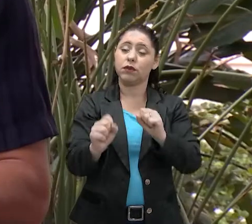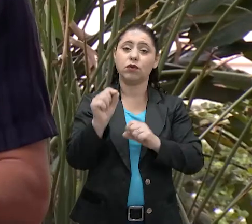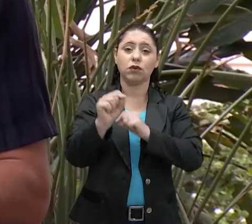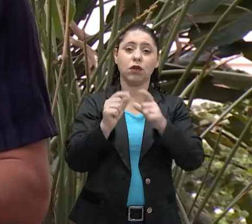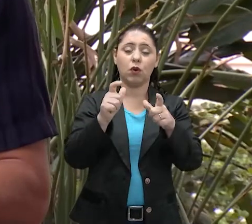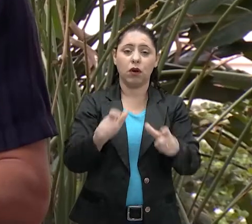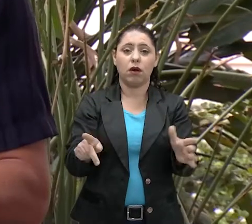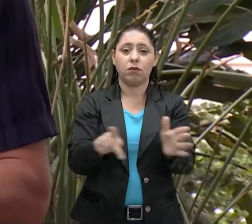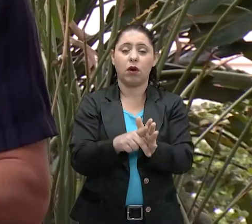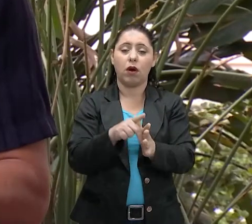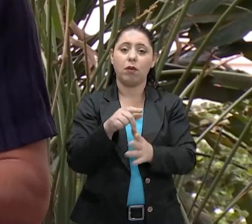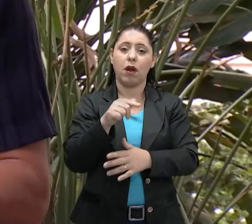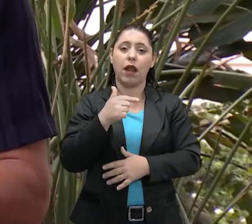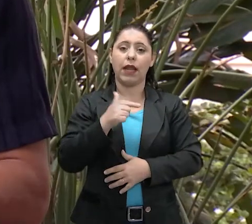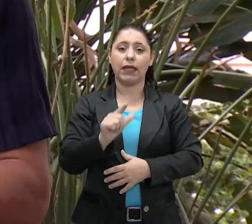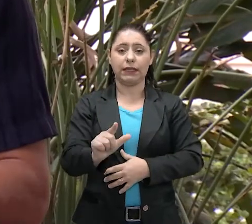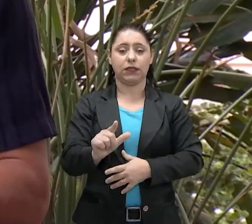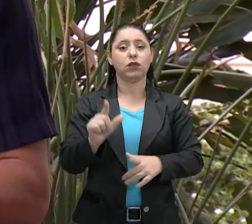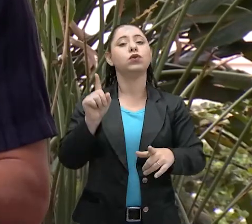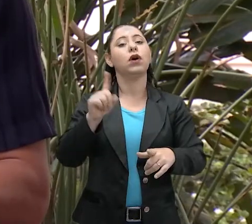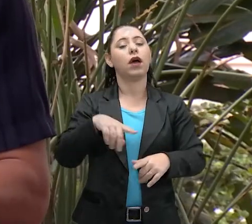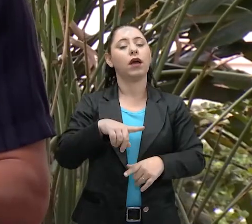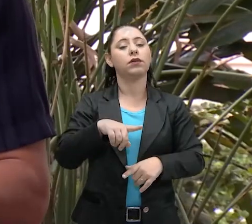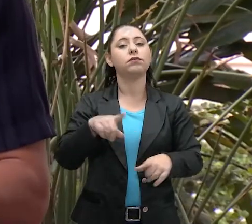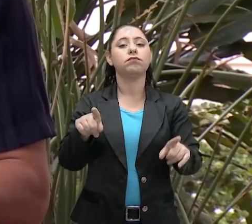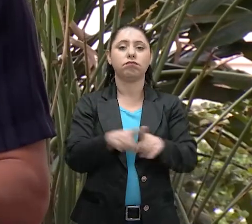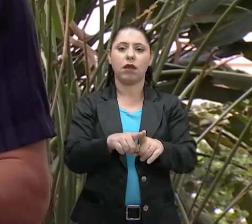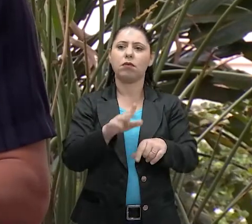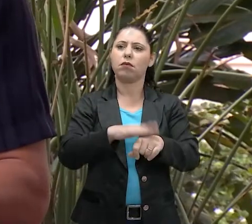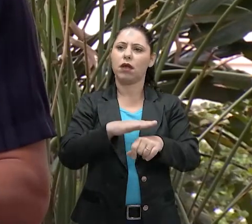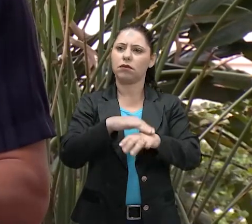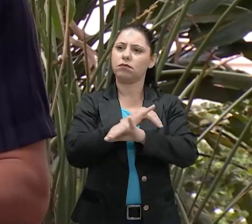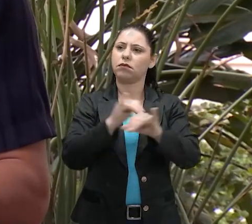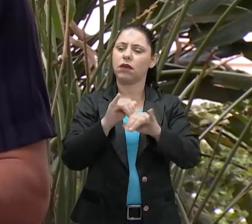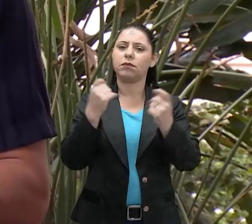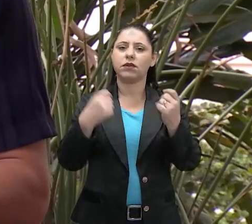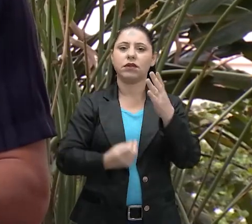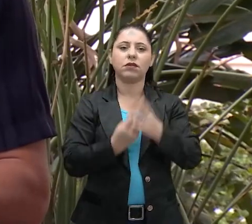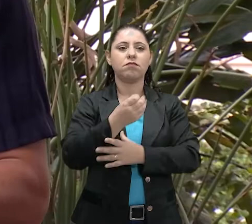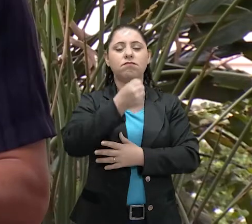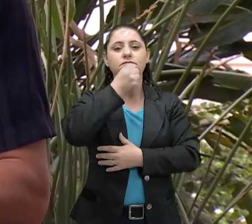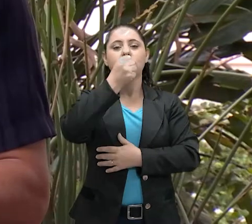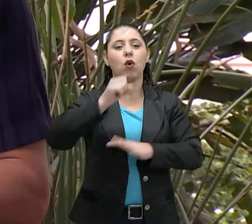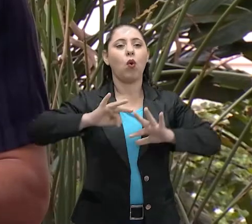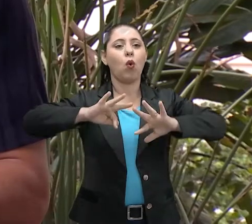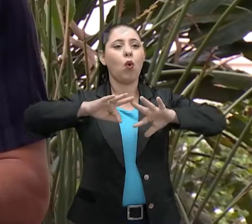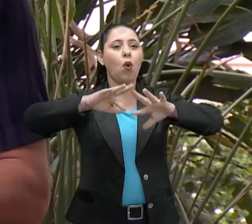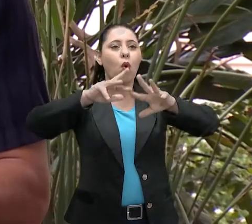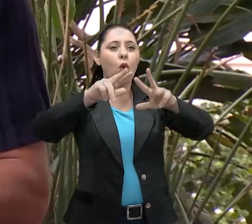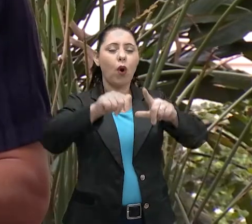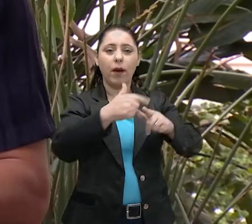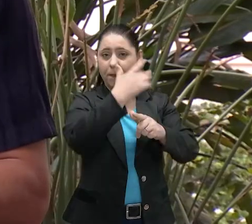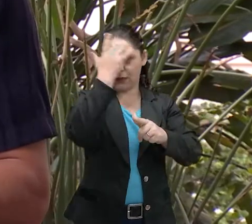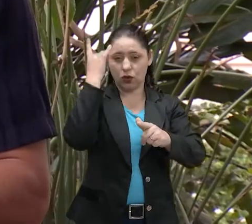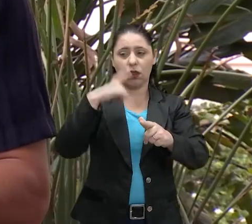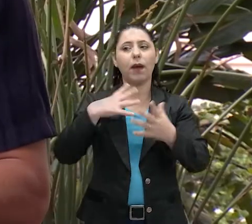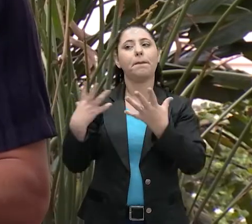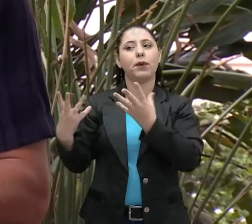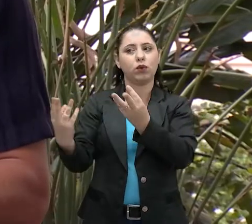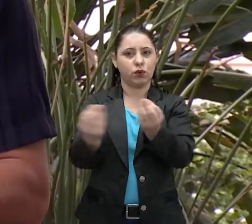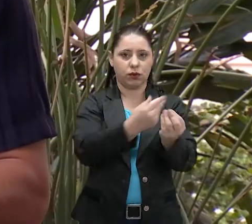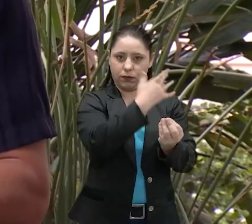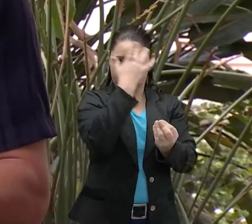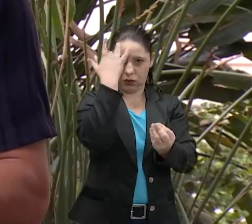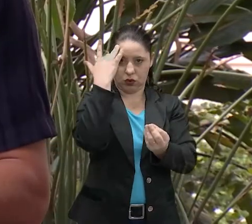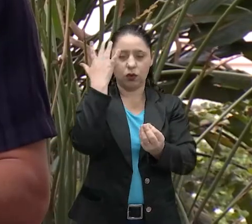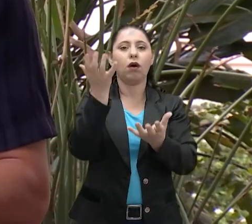imensamente o espaço que vocês dão à literatura, acho que mais programas como esse devem existir, espero que você entreviste outras pessoas também, porque a gente tem